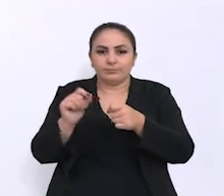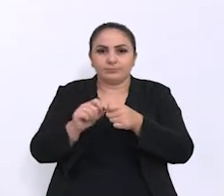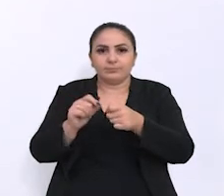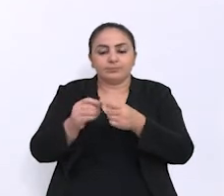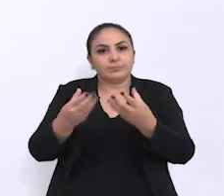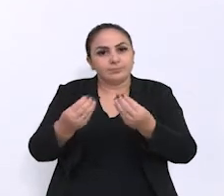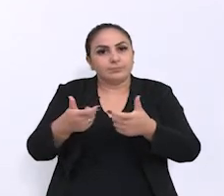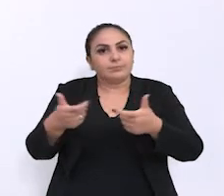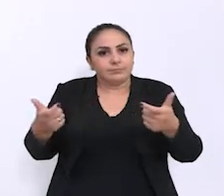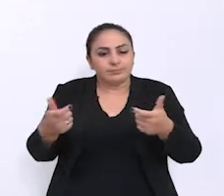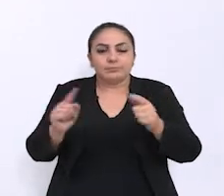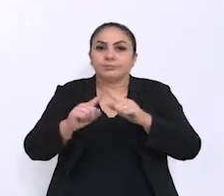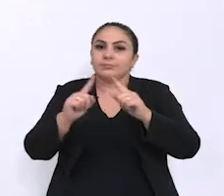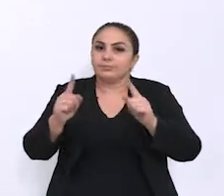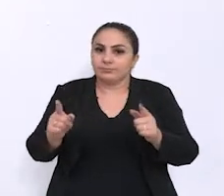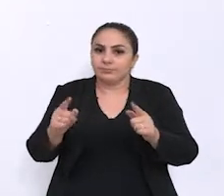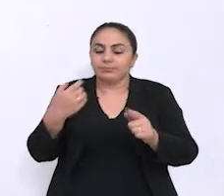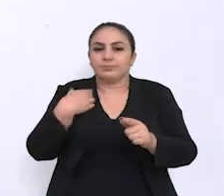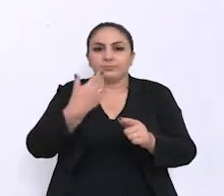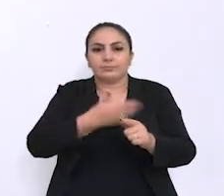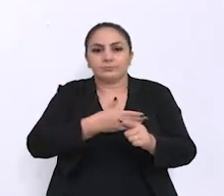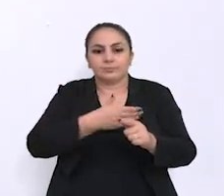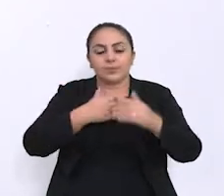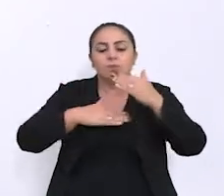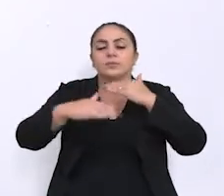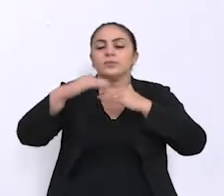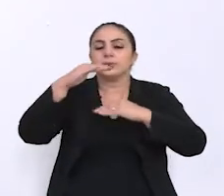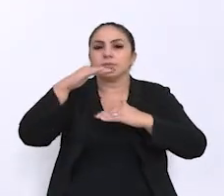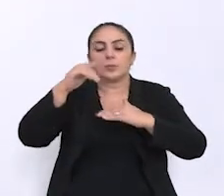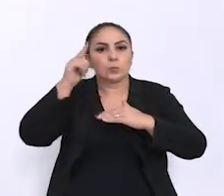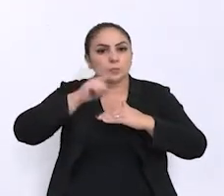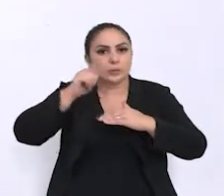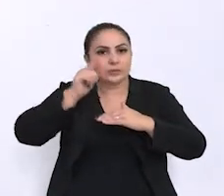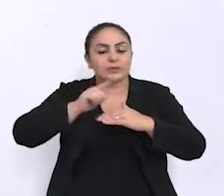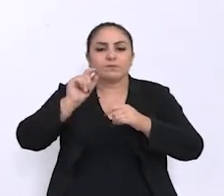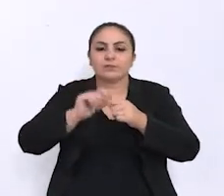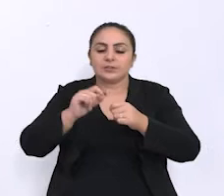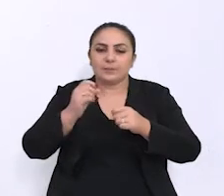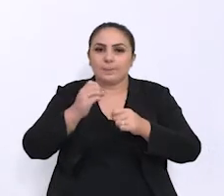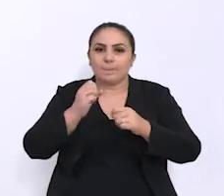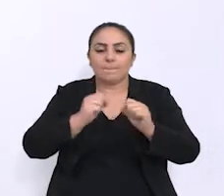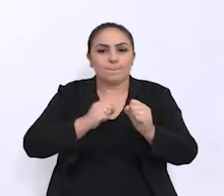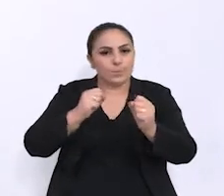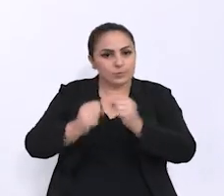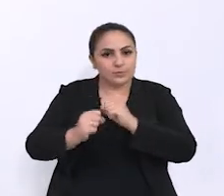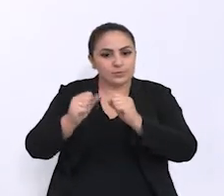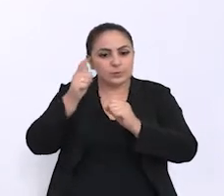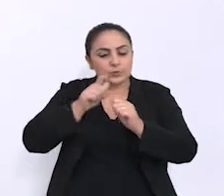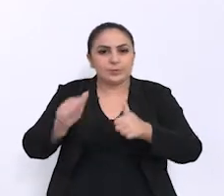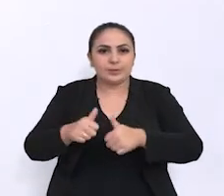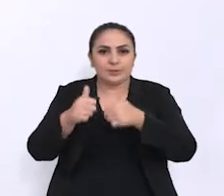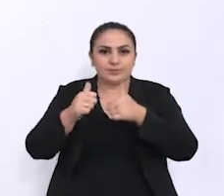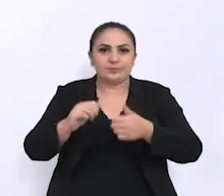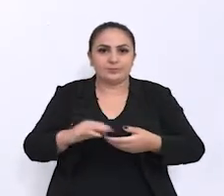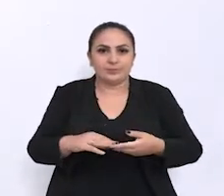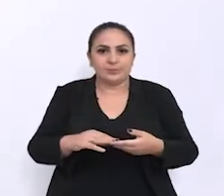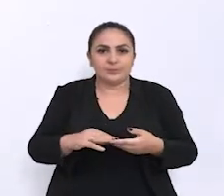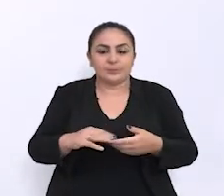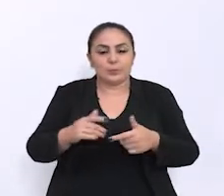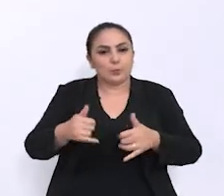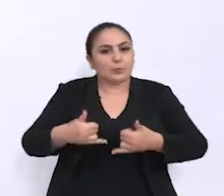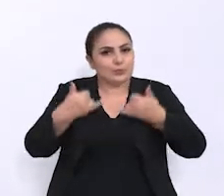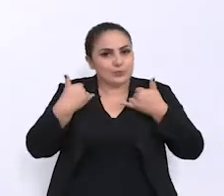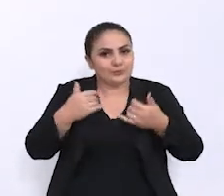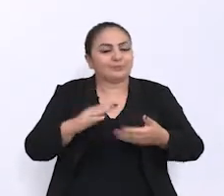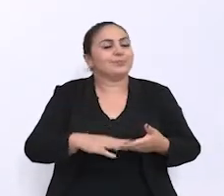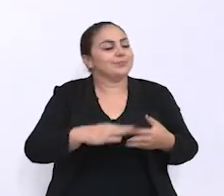feita é bastante, mas a gente, de cabeça erguida, vai fazer o nosso possível com